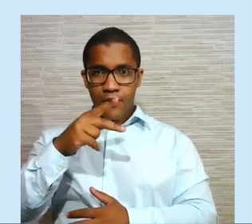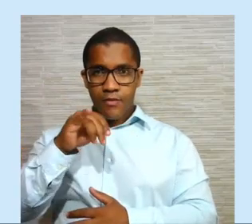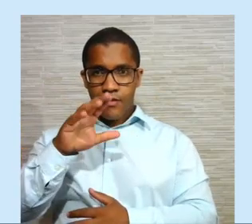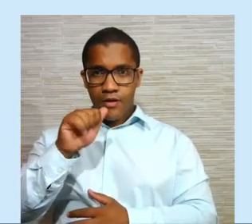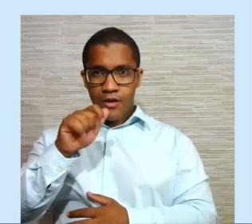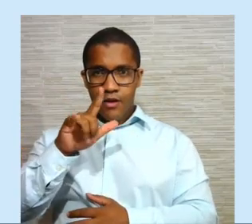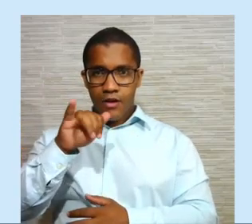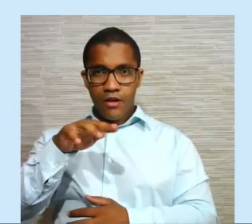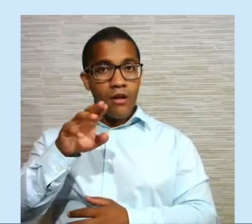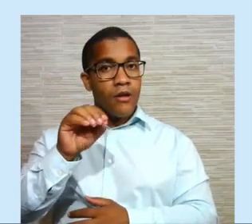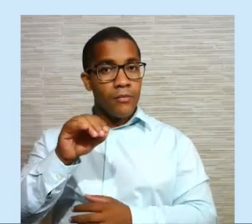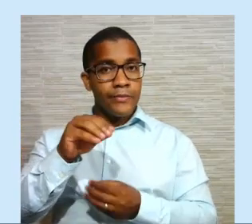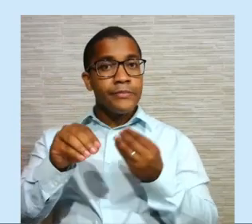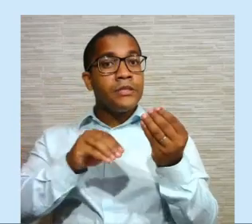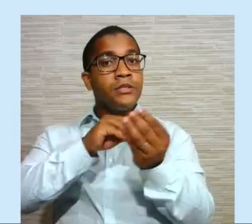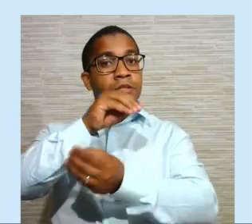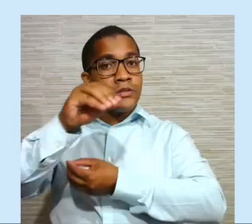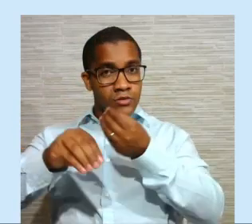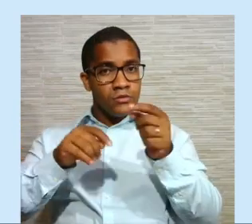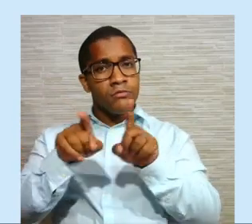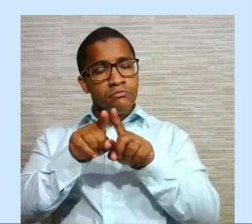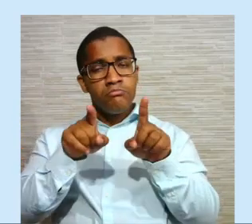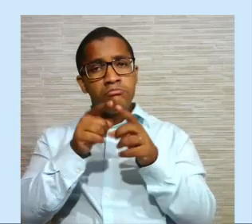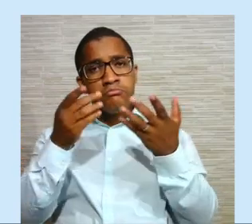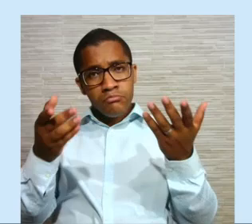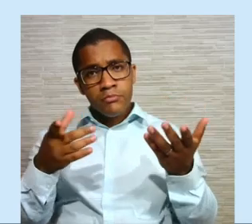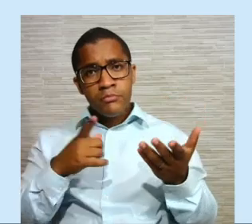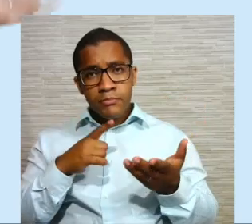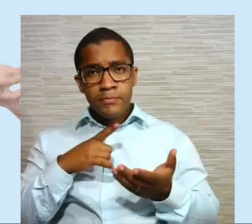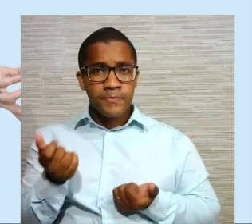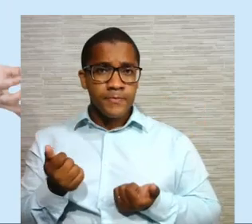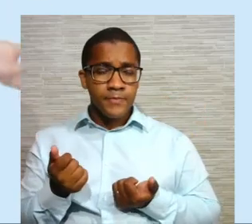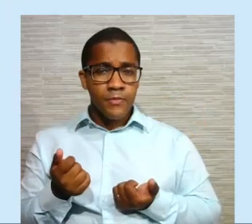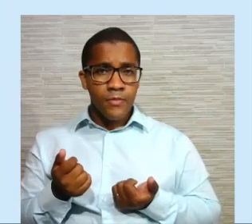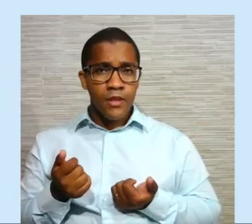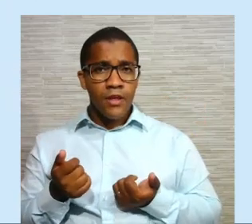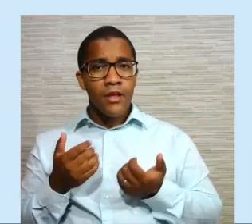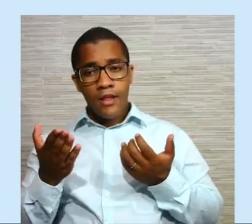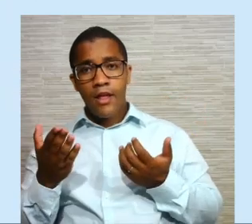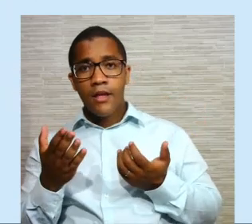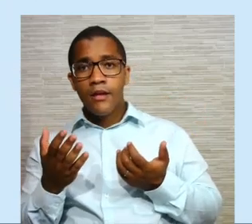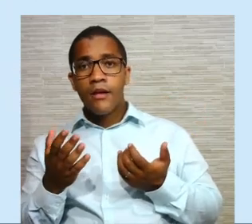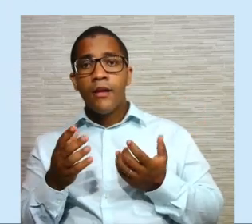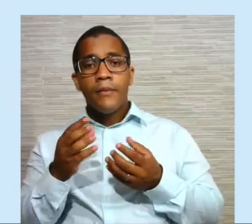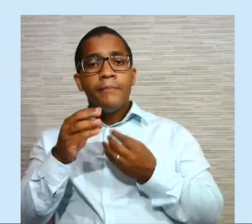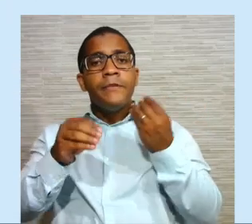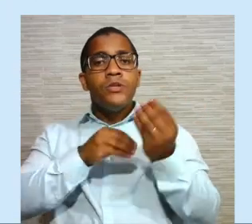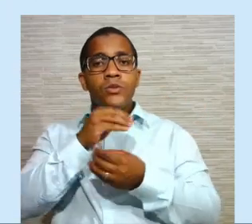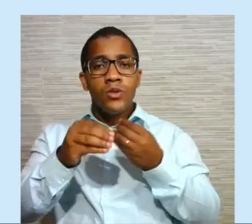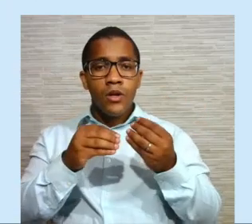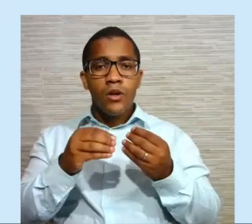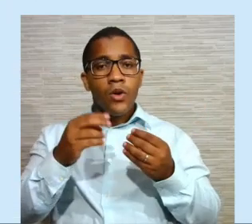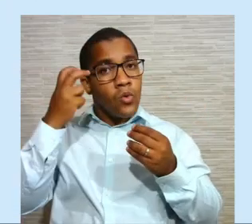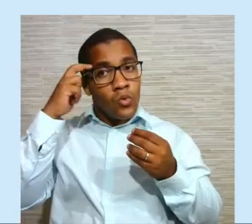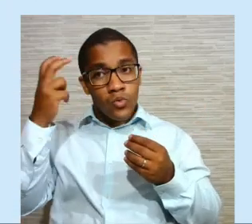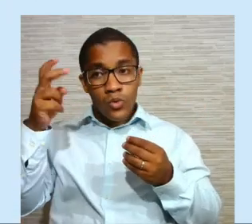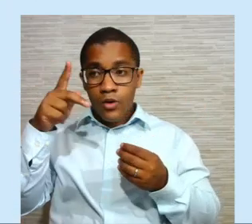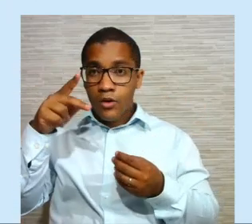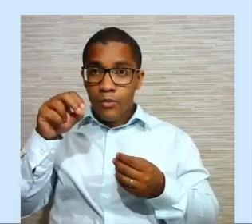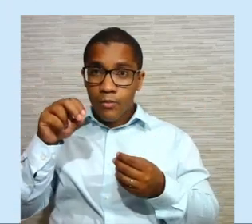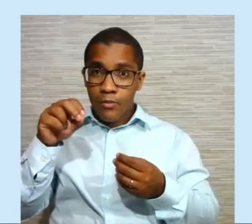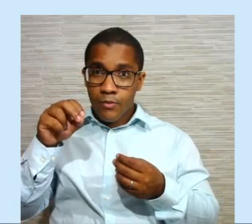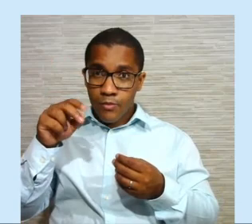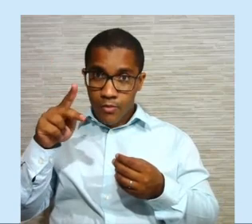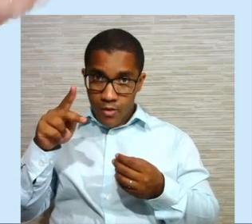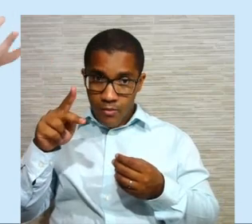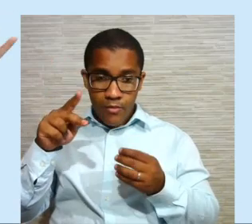também misturava muito esses elementos, né? O tropicalismo misturava a cultura pop